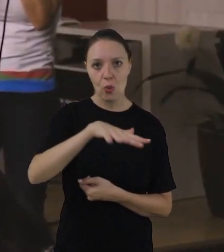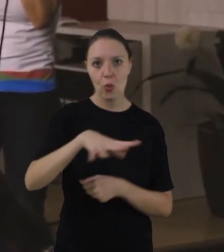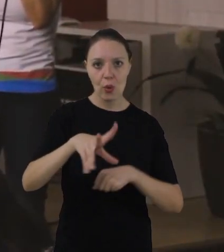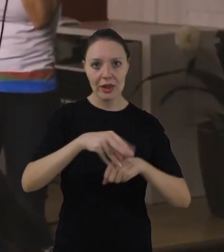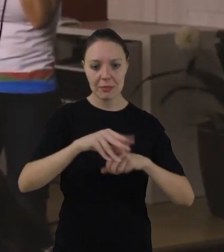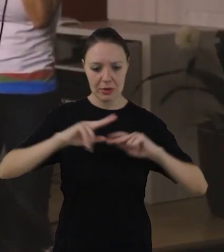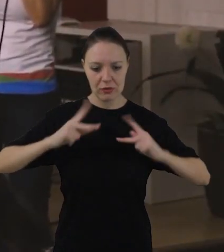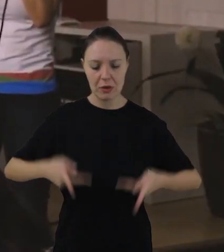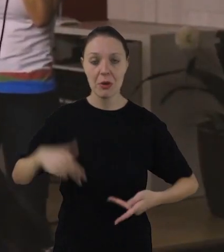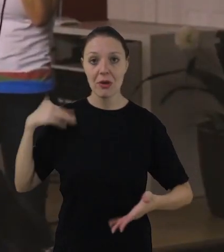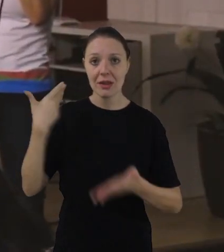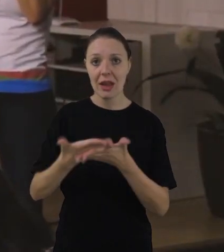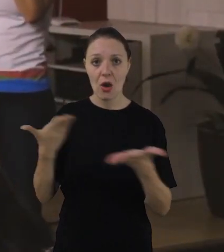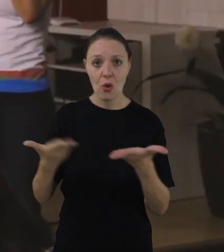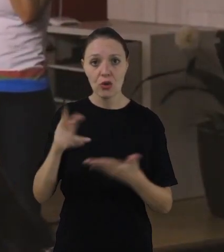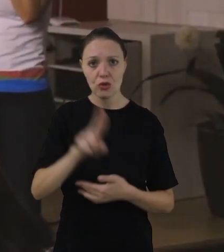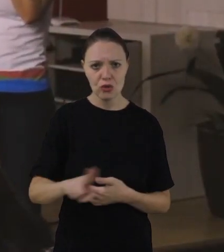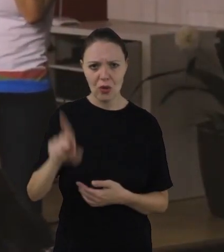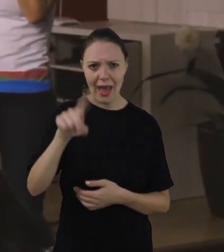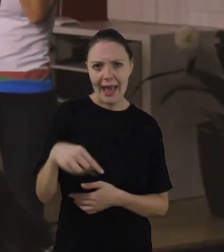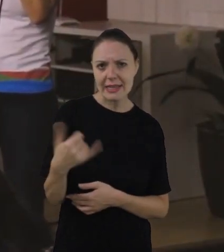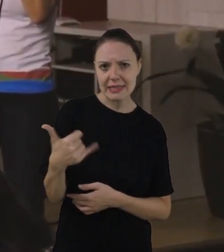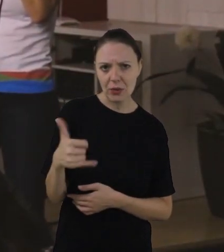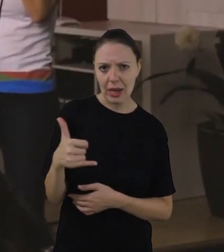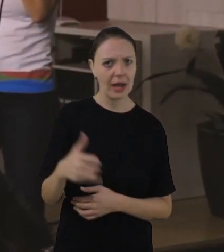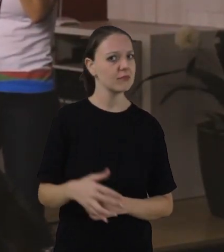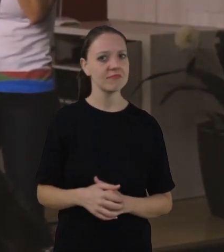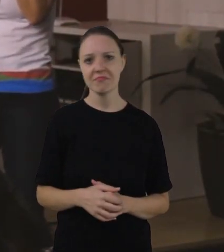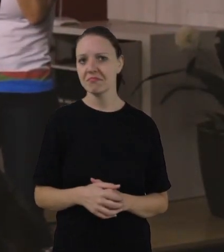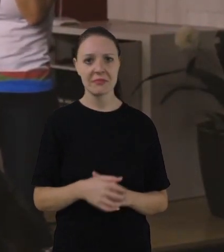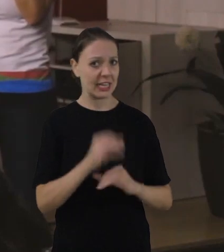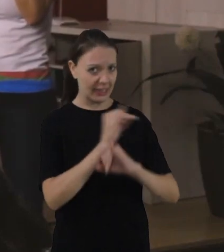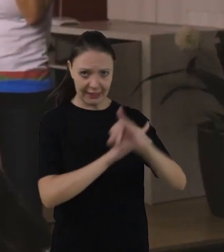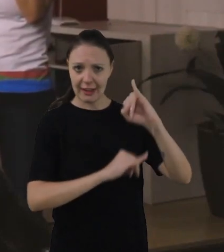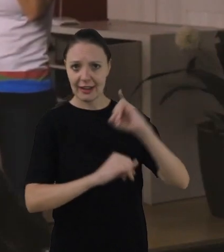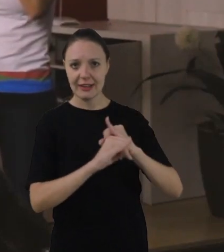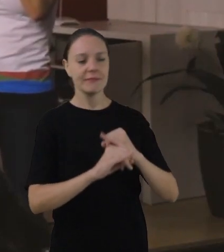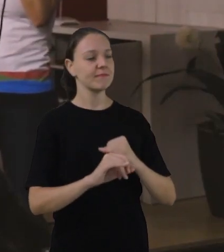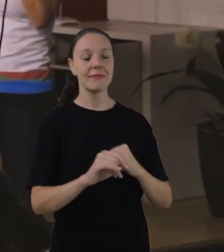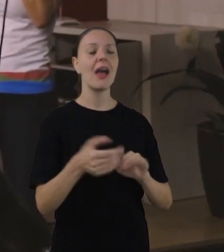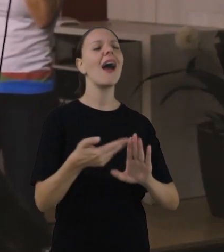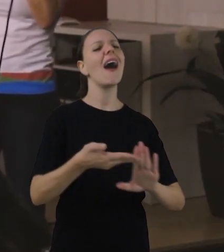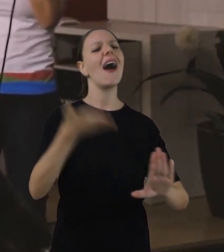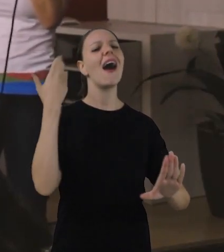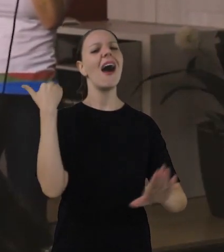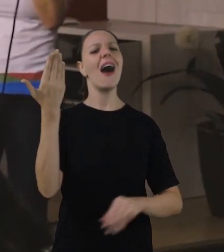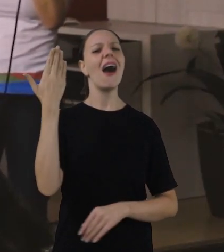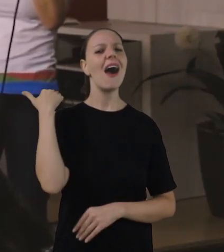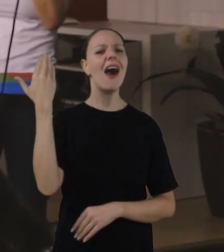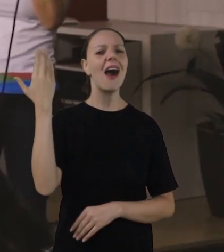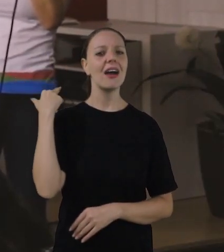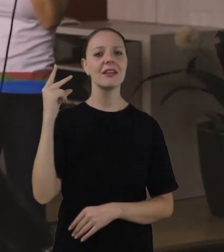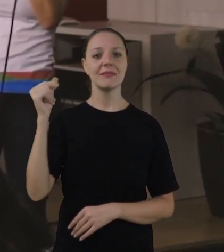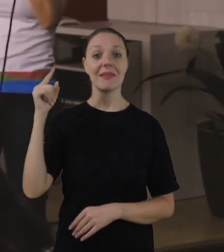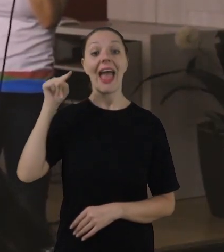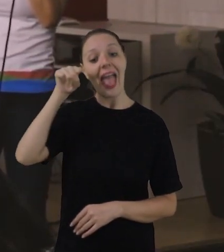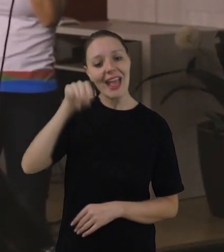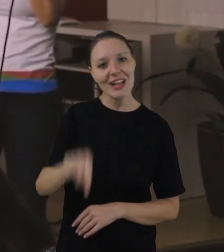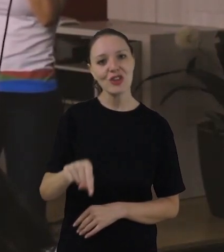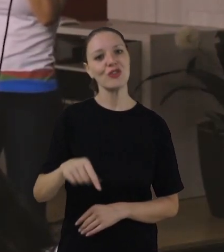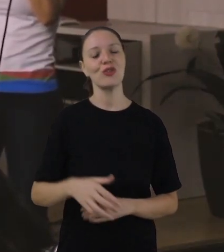aqui não foi o celular, não foi a internet, foi muito antes disso. foi isso aqui,